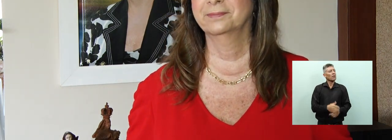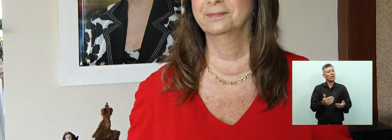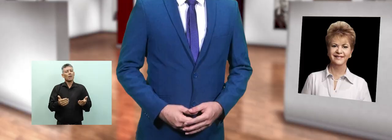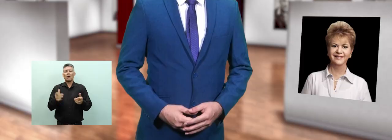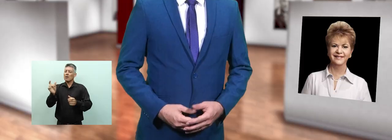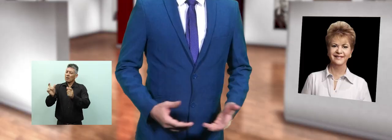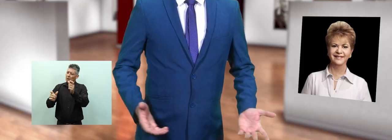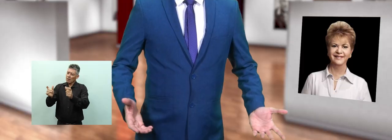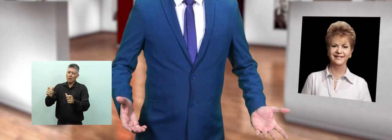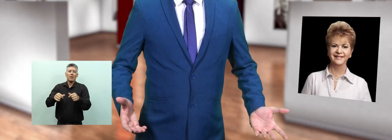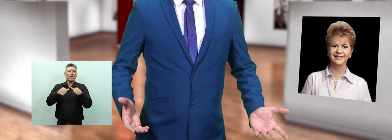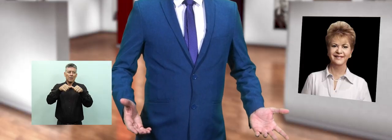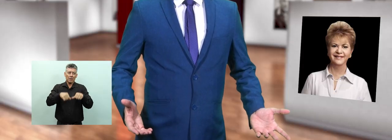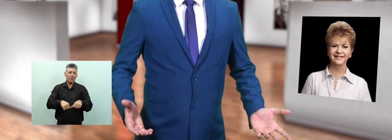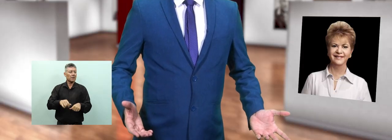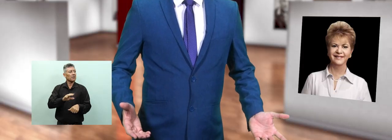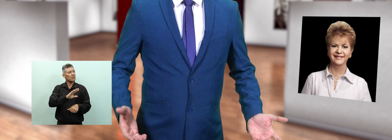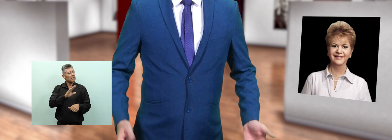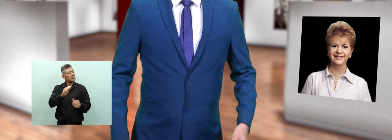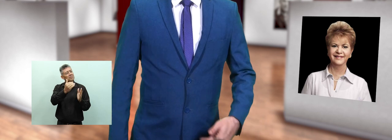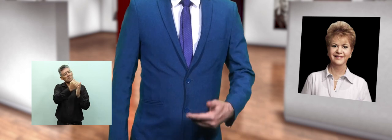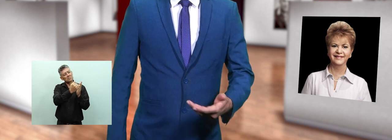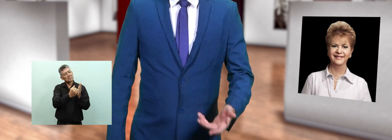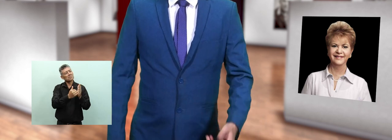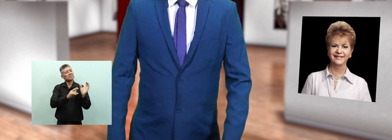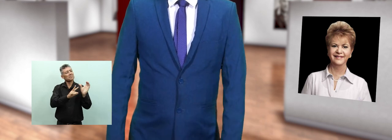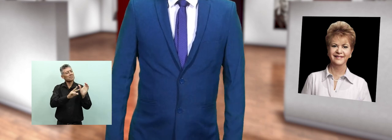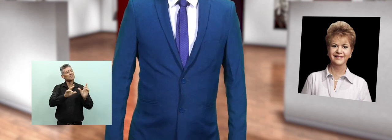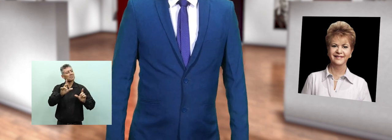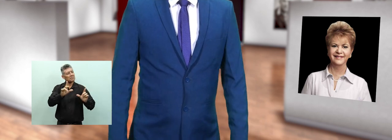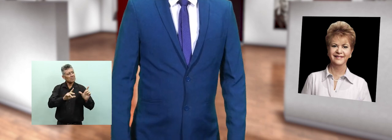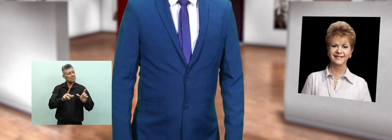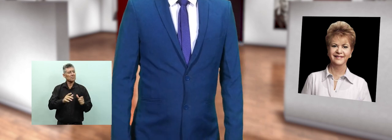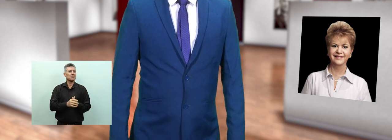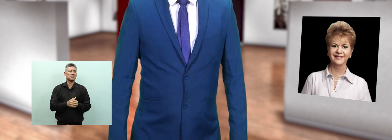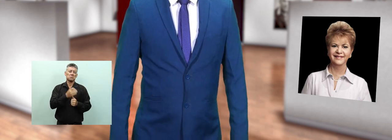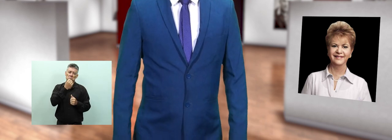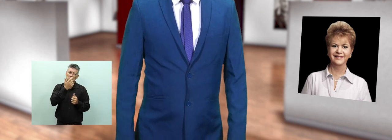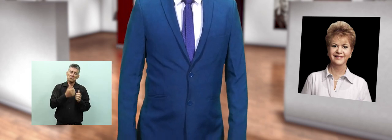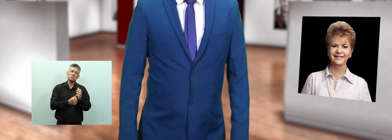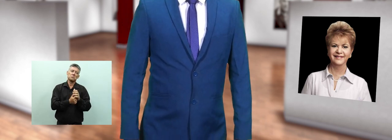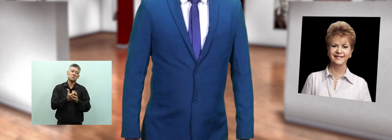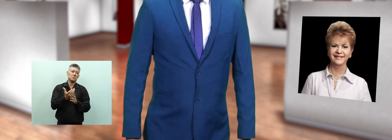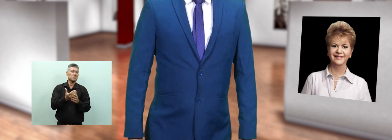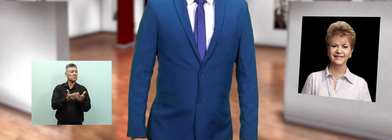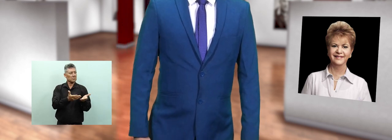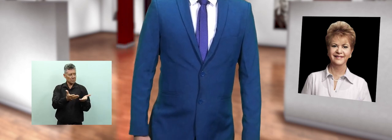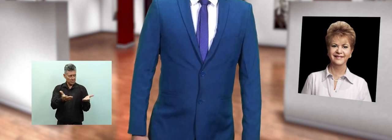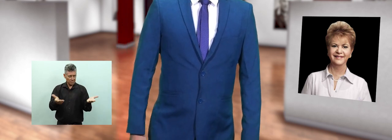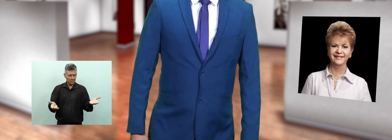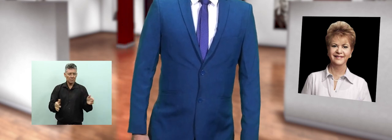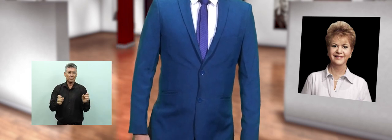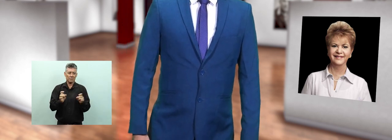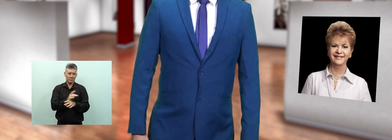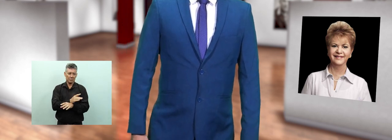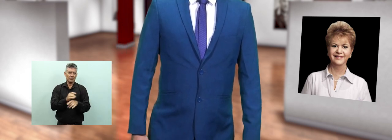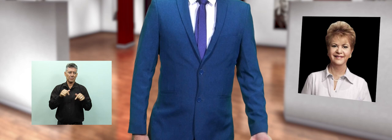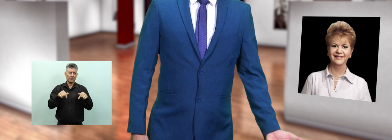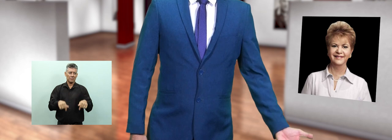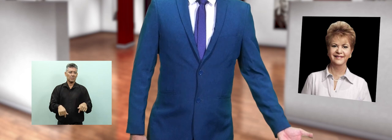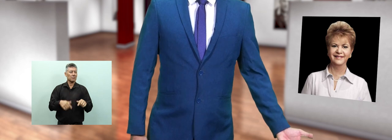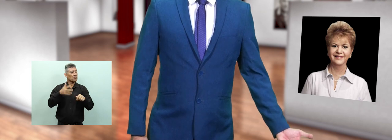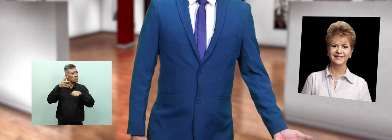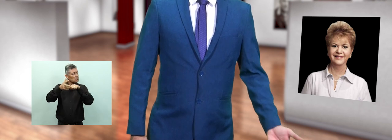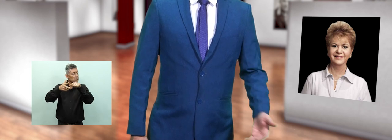Norte. O programa Personalidades fica por aqui. Acompanhe a programação da TV Câmara Natal. Temos muitos conteúdos para você.